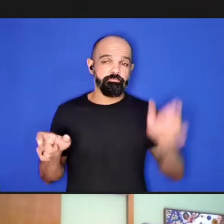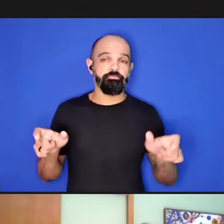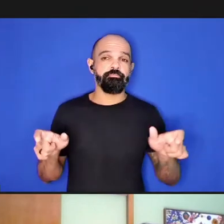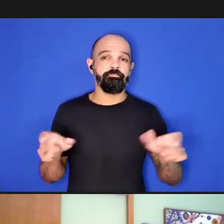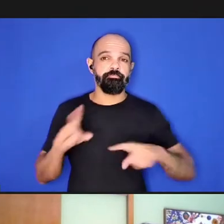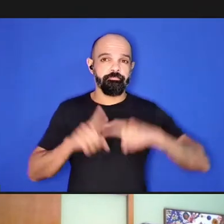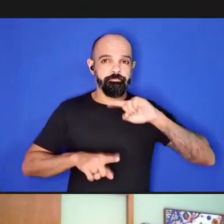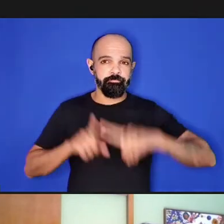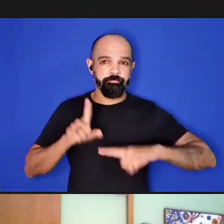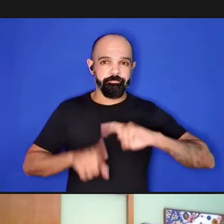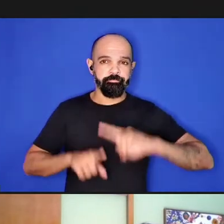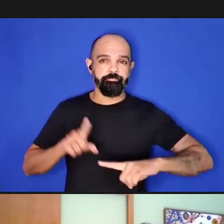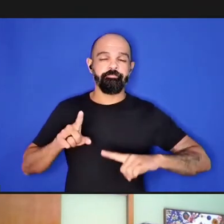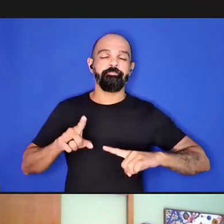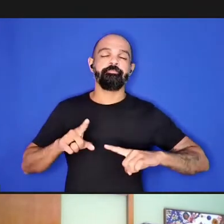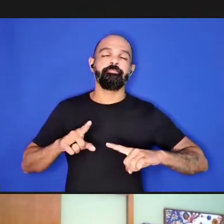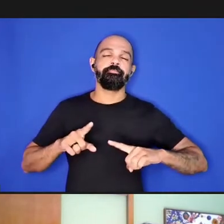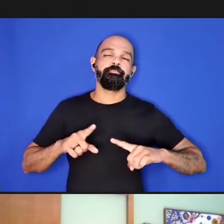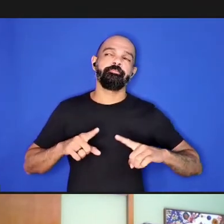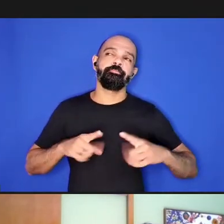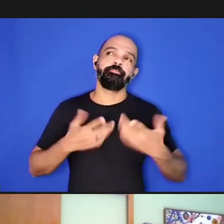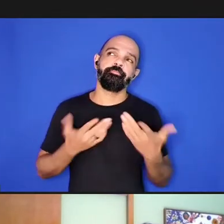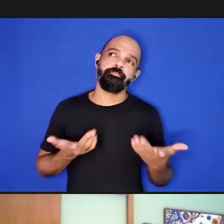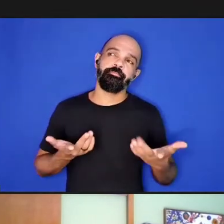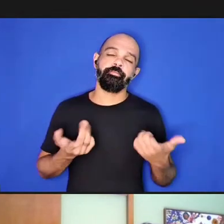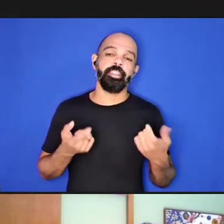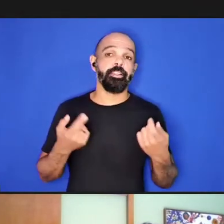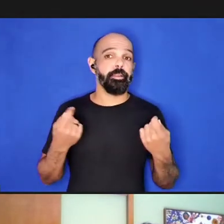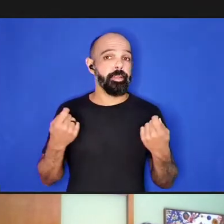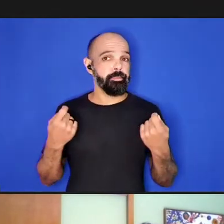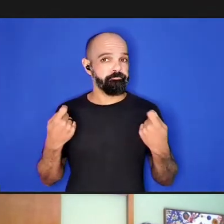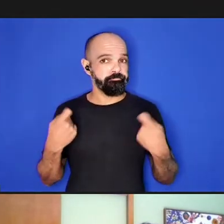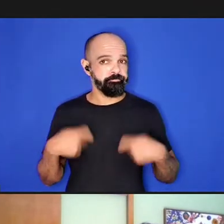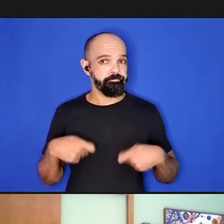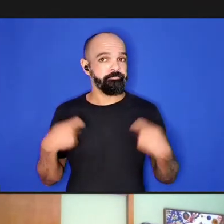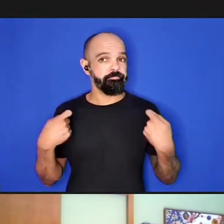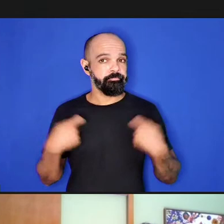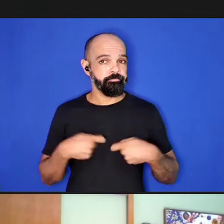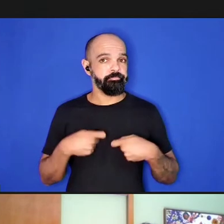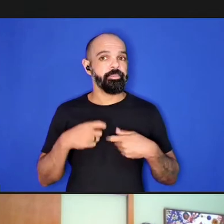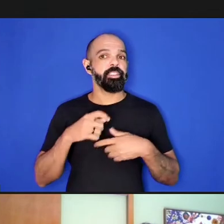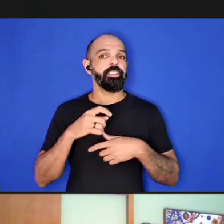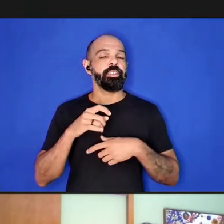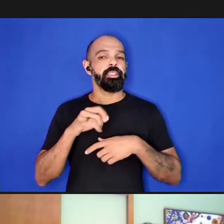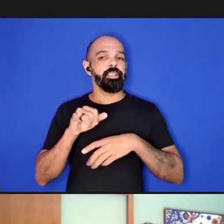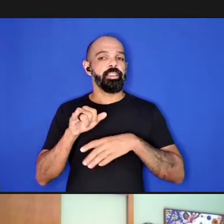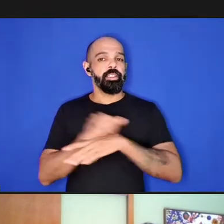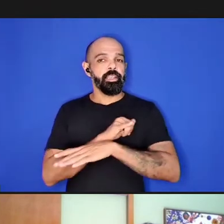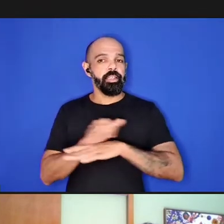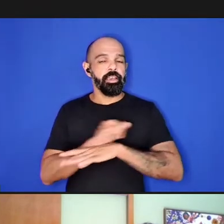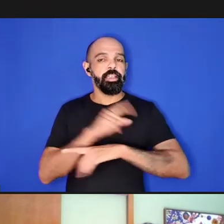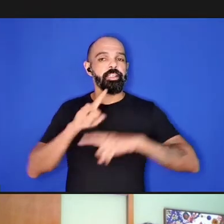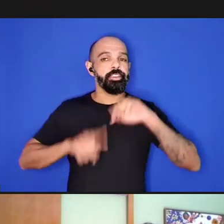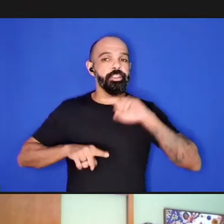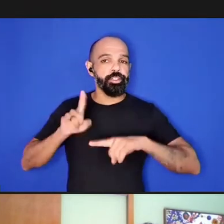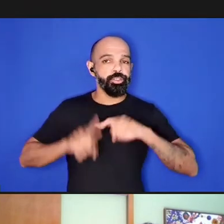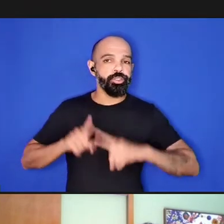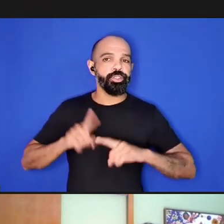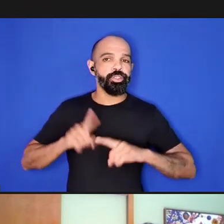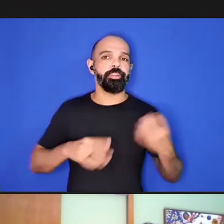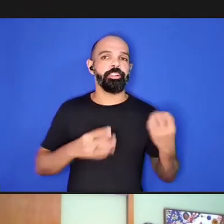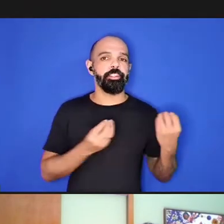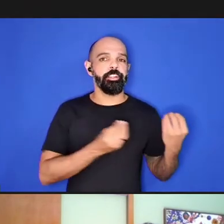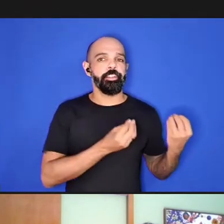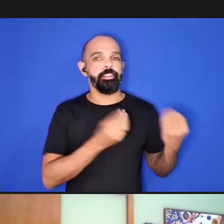e temos que usar instrumentos que são fornecidos pelo Charité